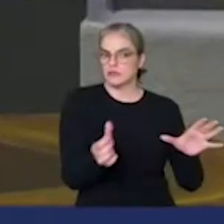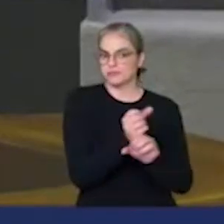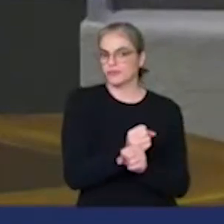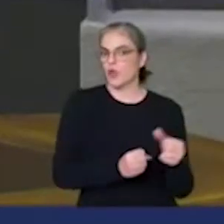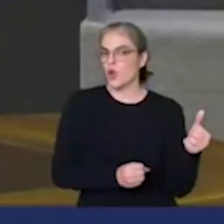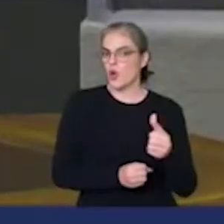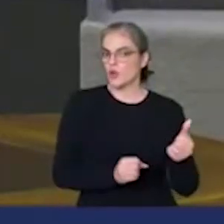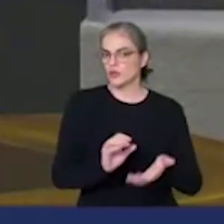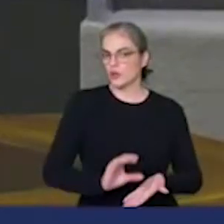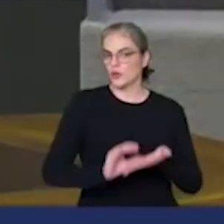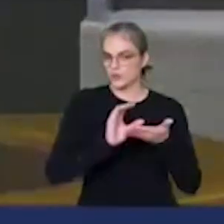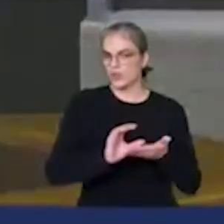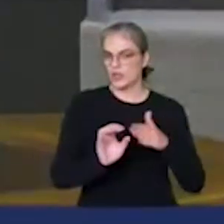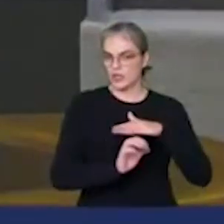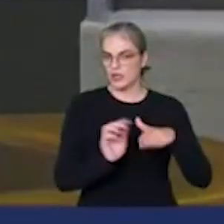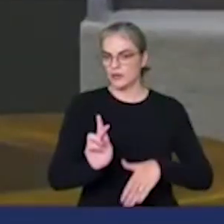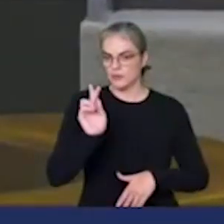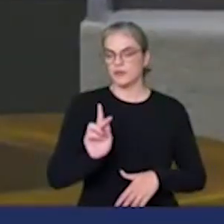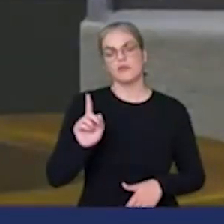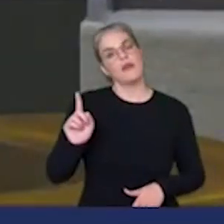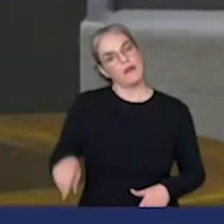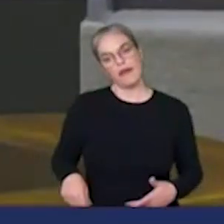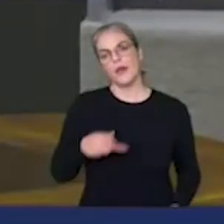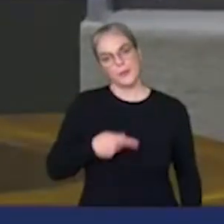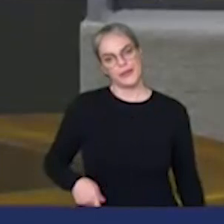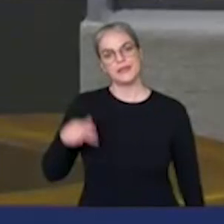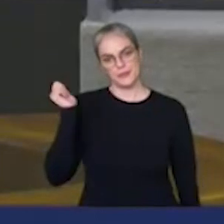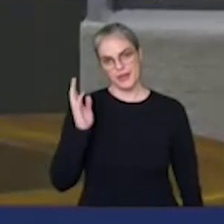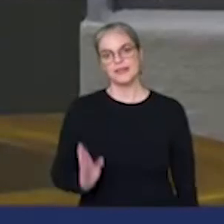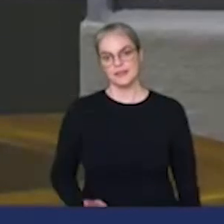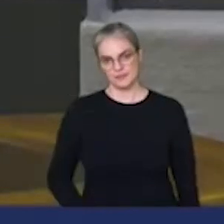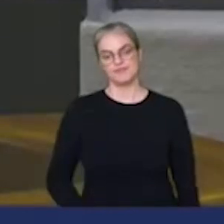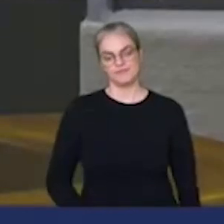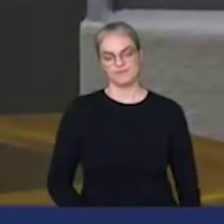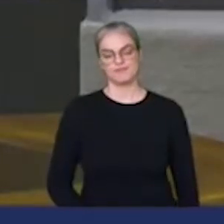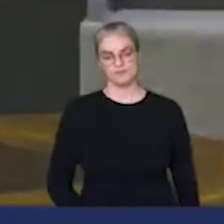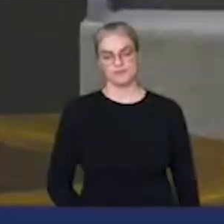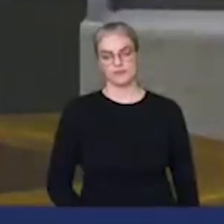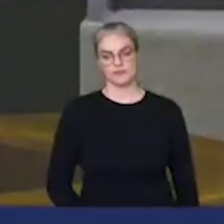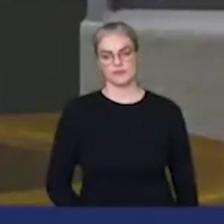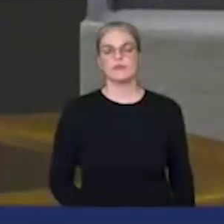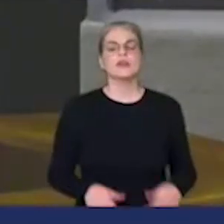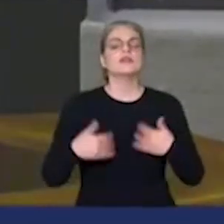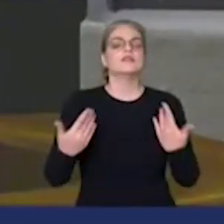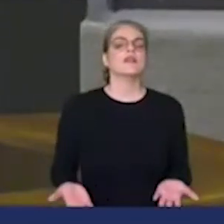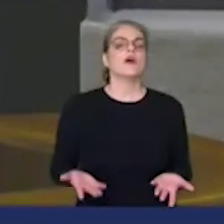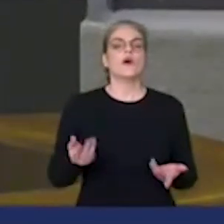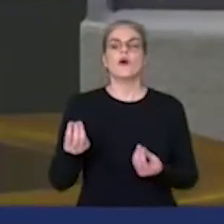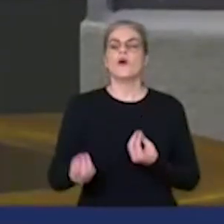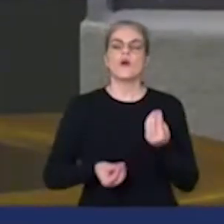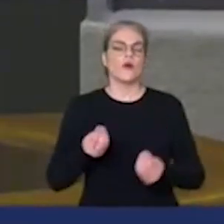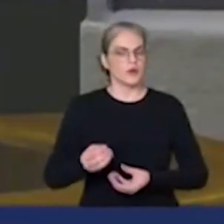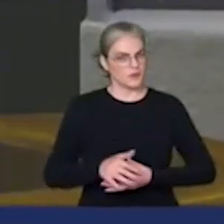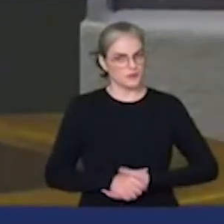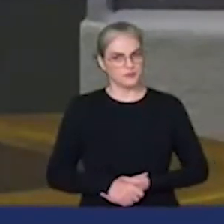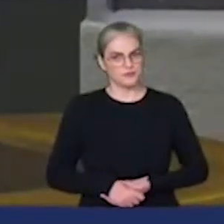Petrobras? O presidente da República. E é como julgar a culpa da febre